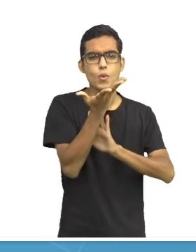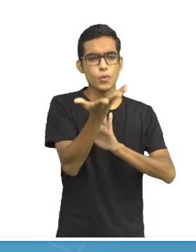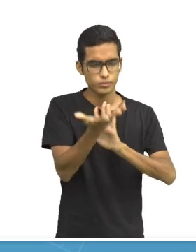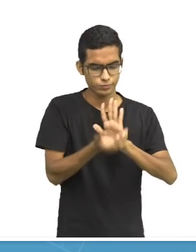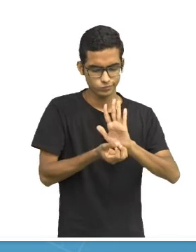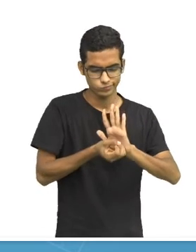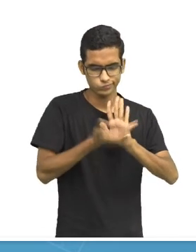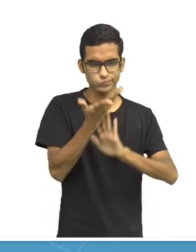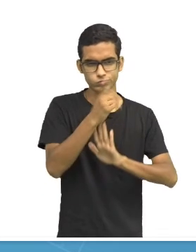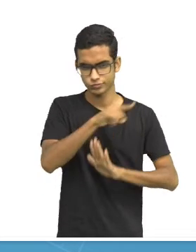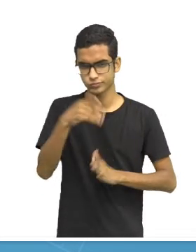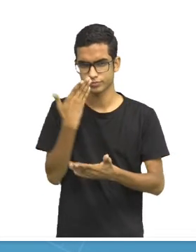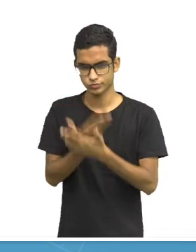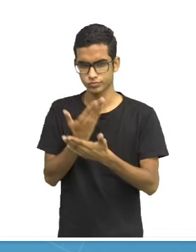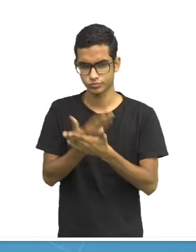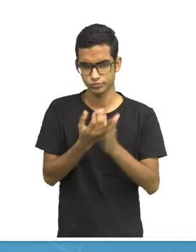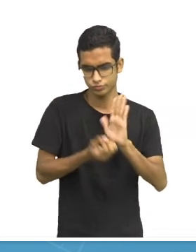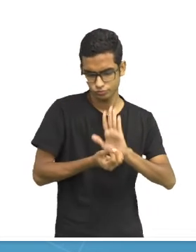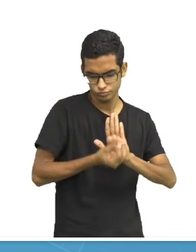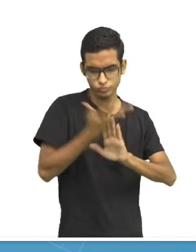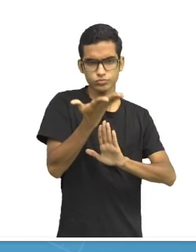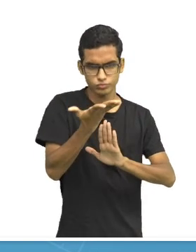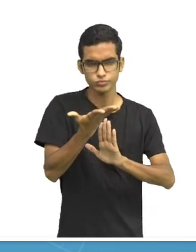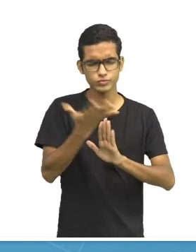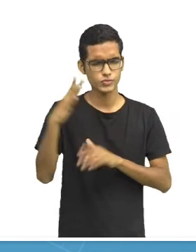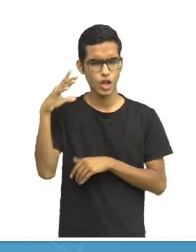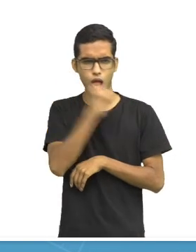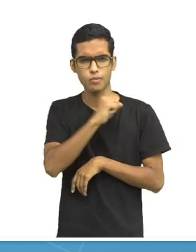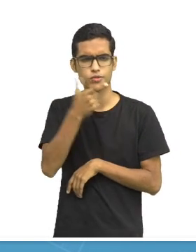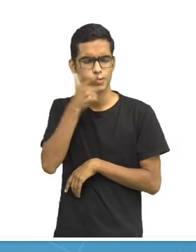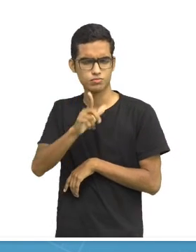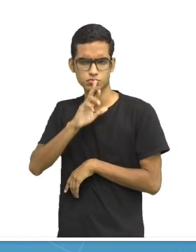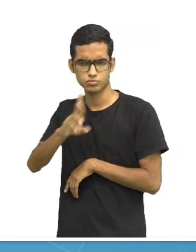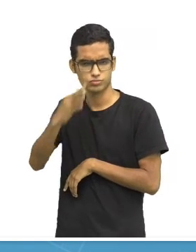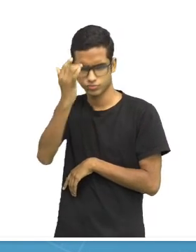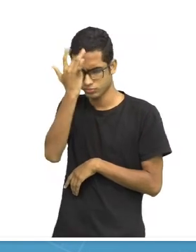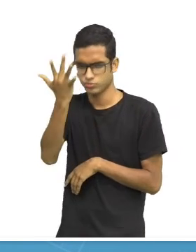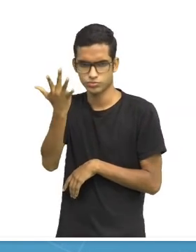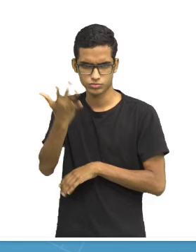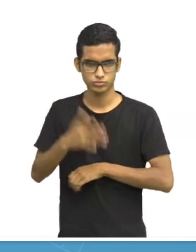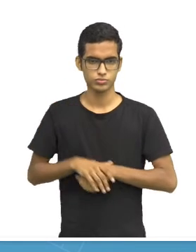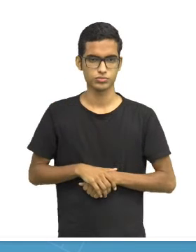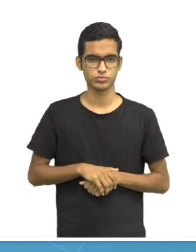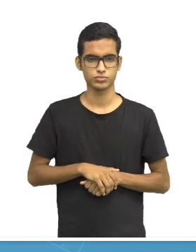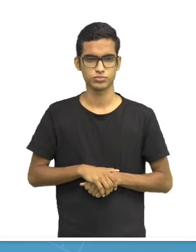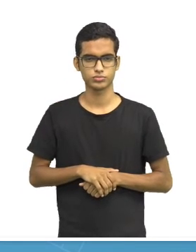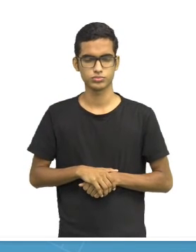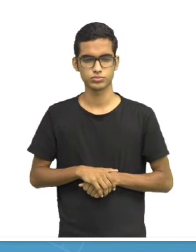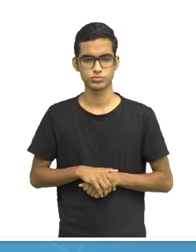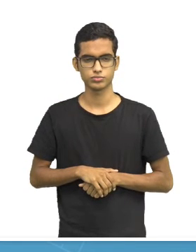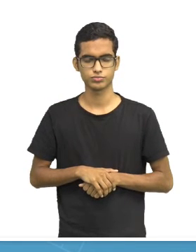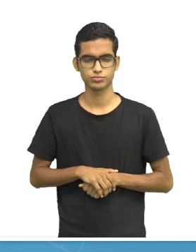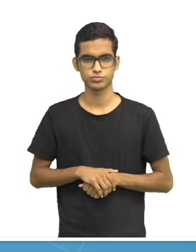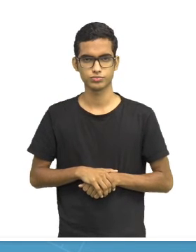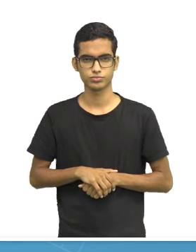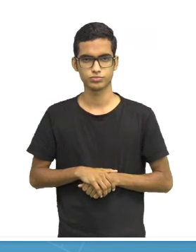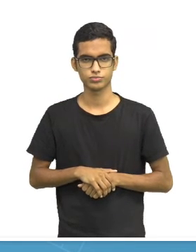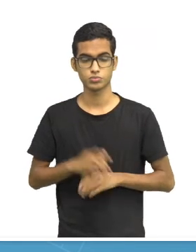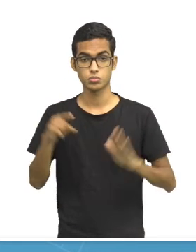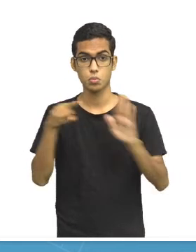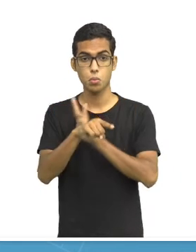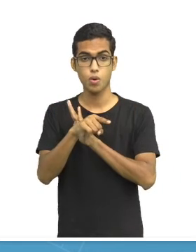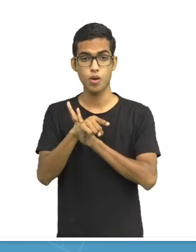estudou impressionismo, rapidamente vai responder essa questão sem dúvida nenhuma. Então, por que a questão